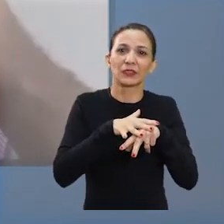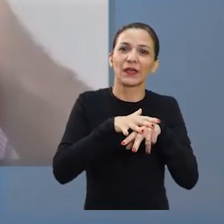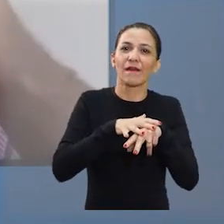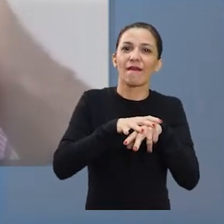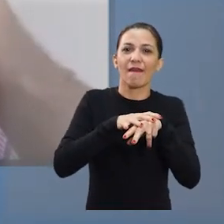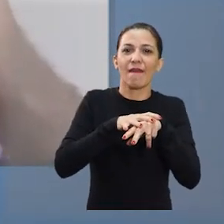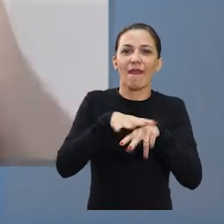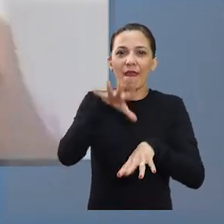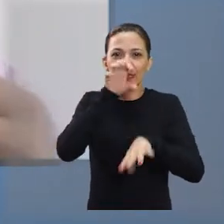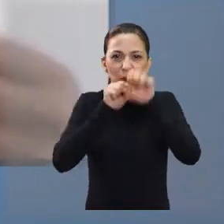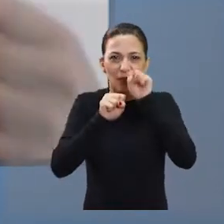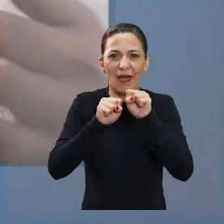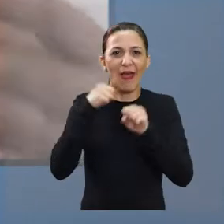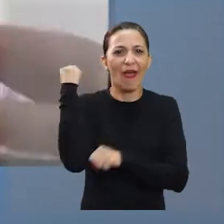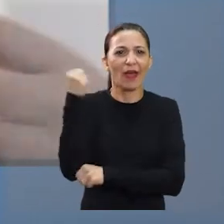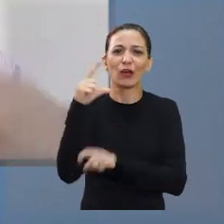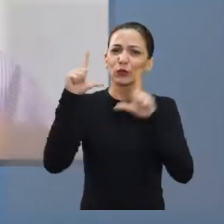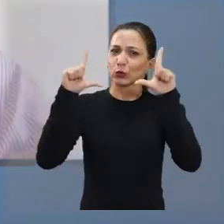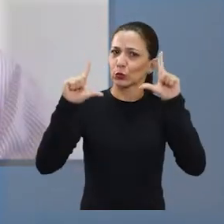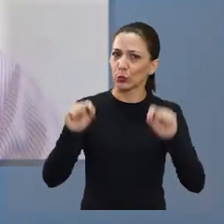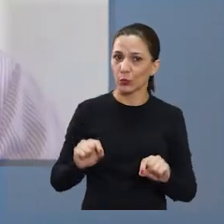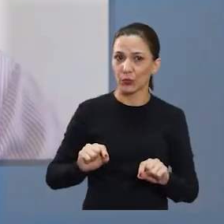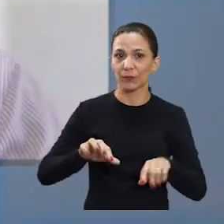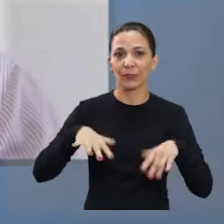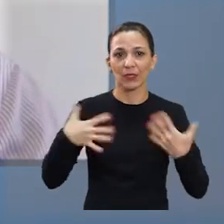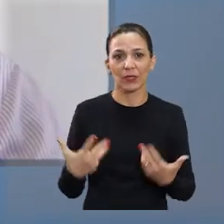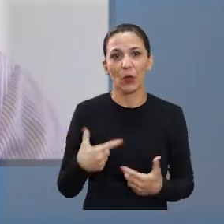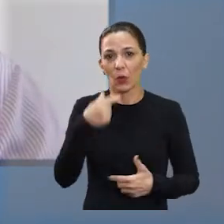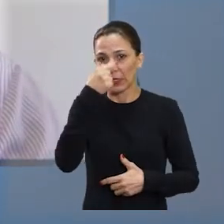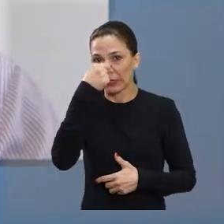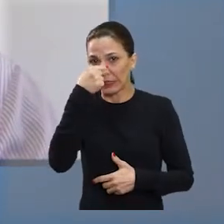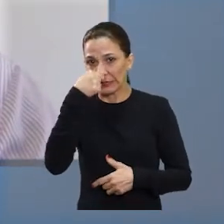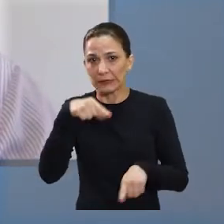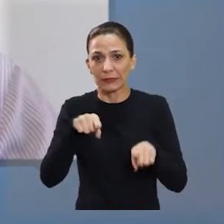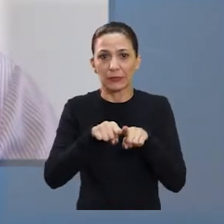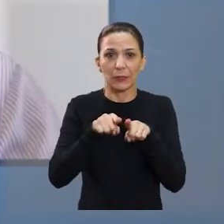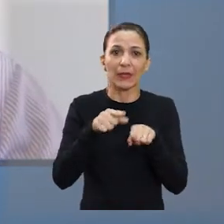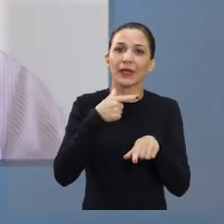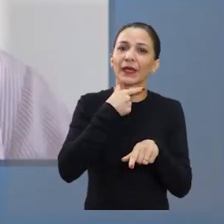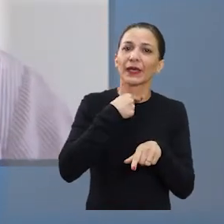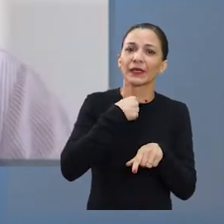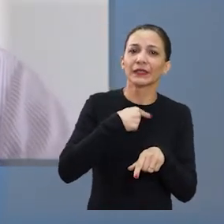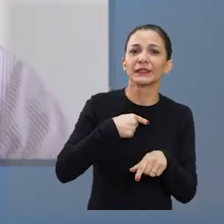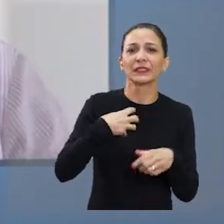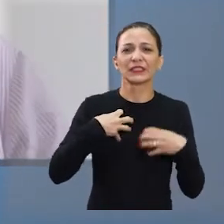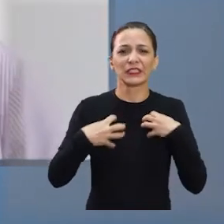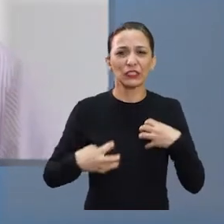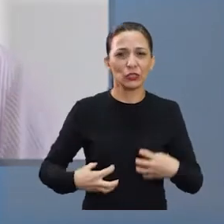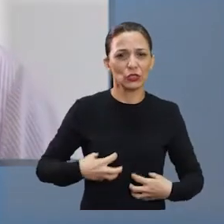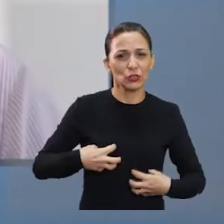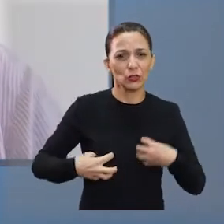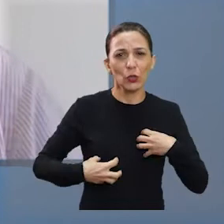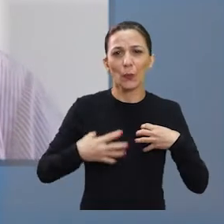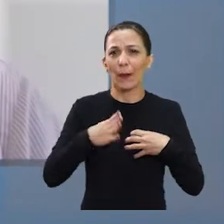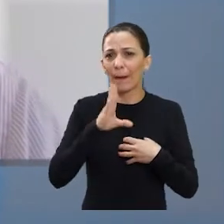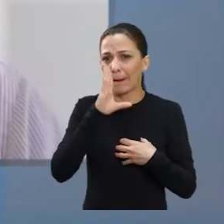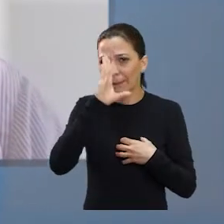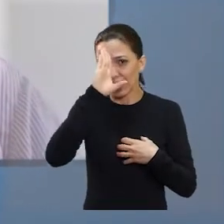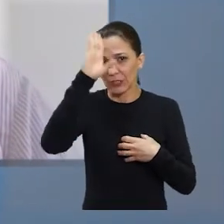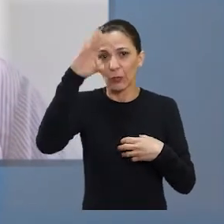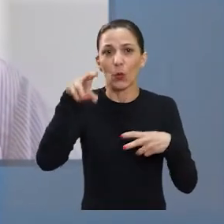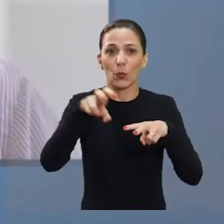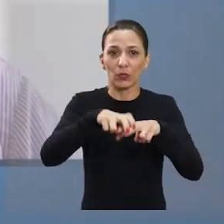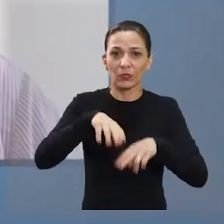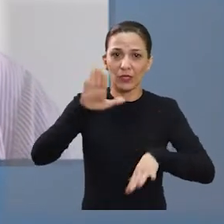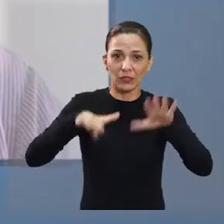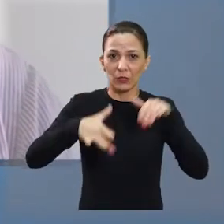em via aérea superior e o fato das pessoas valorizarem pouco os sintomas favoreçam essa transmissão em grande